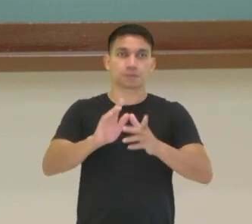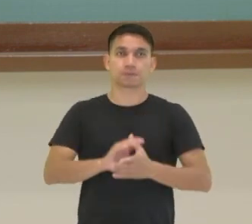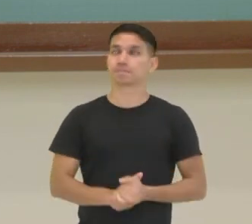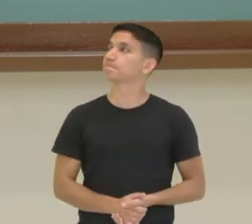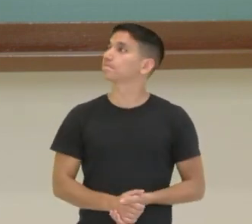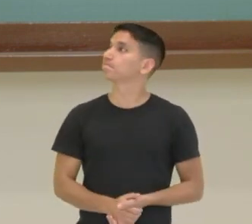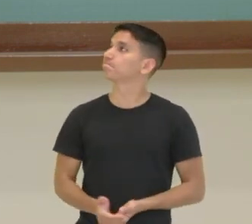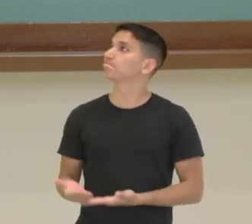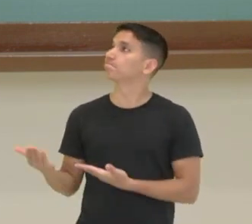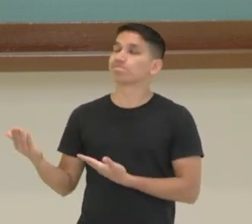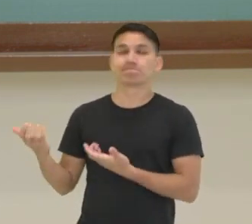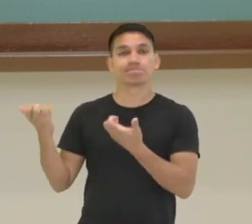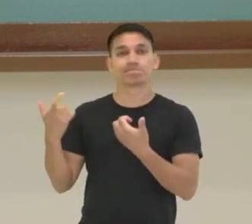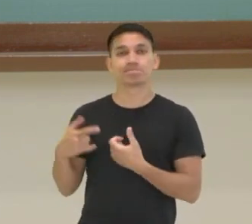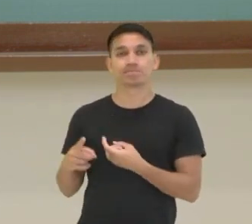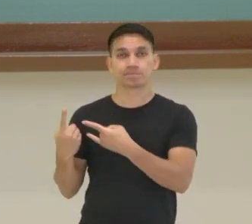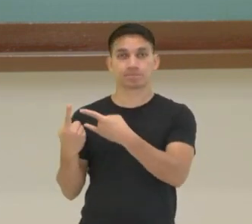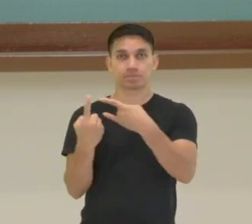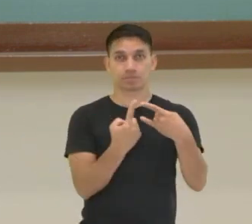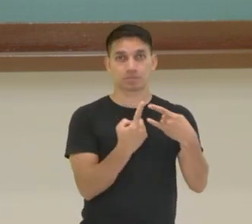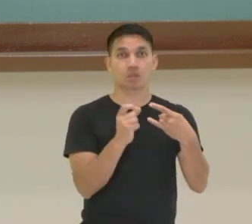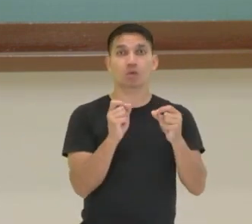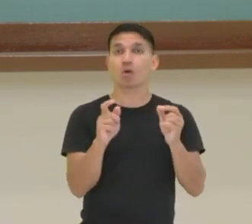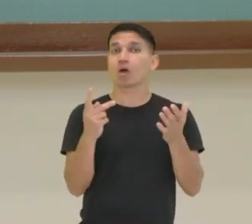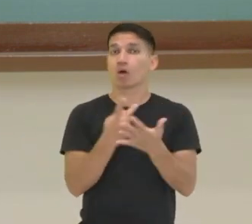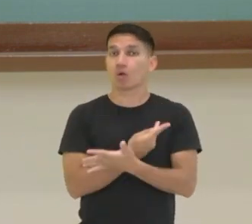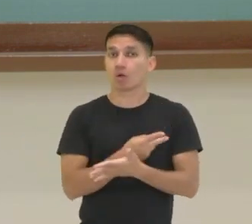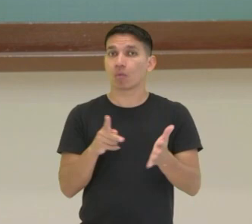Então tá aí. Lembrando que no trapézio isósceles as